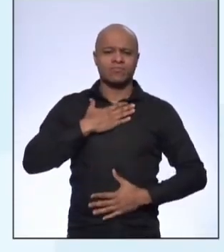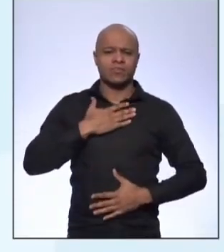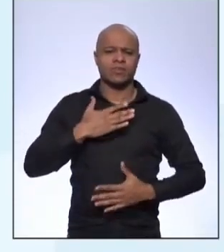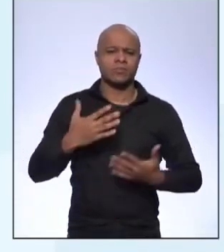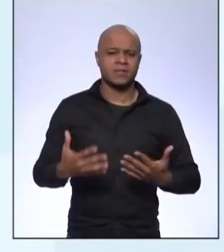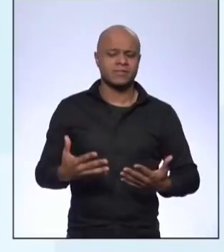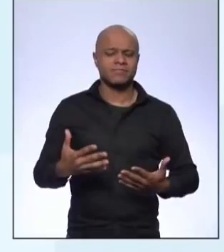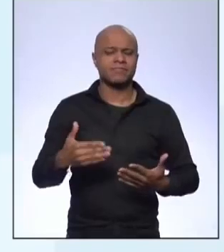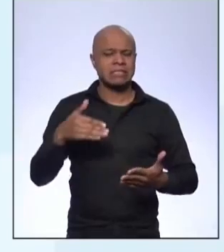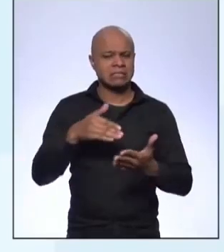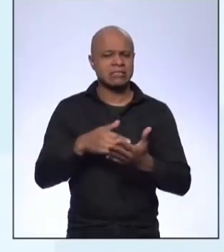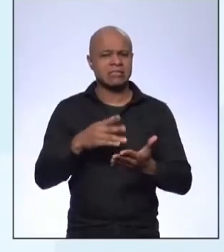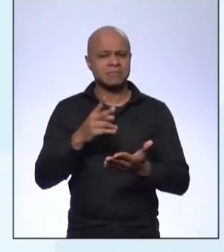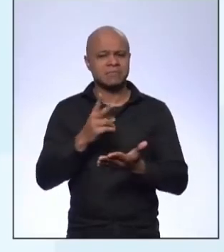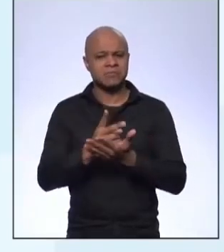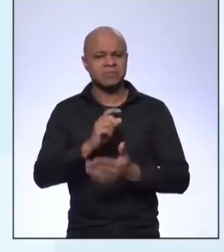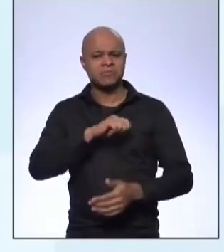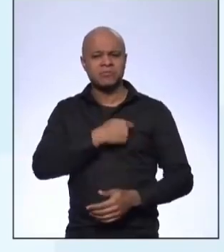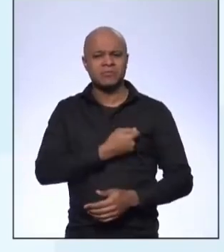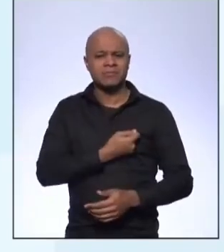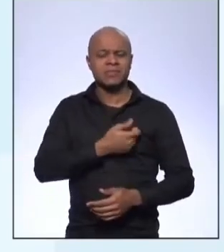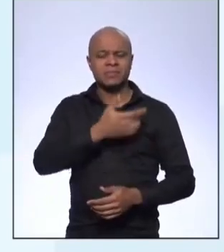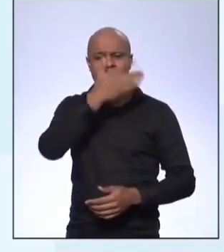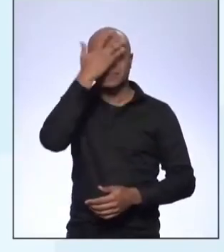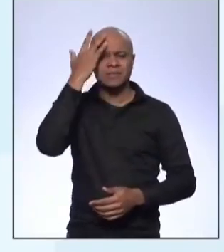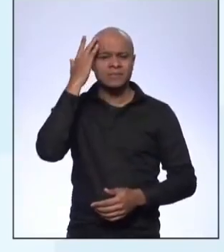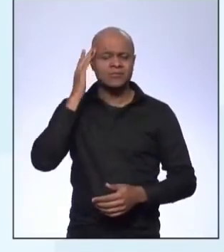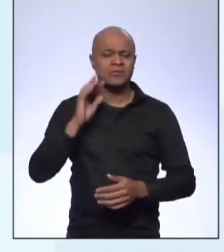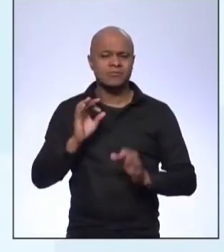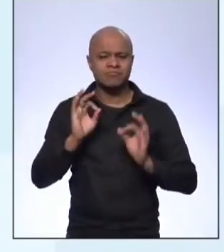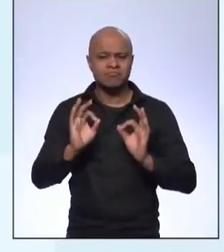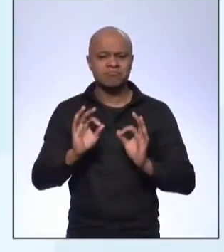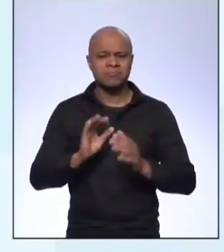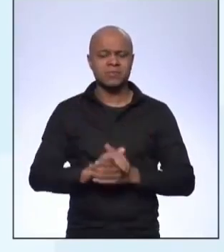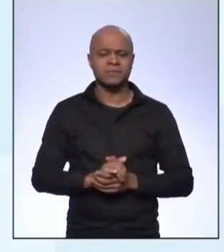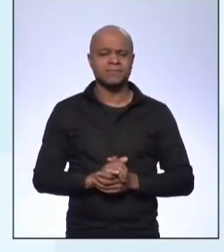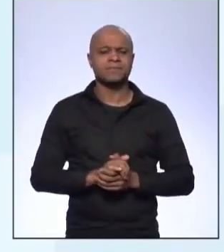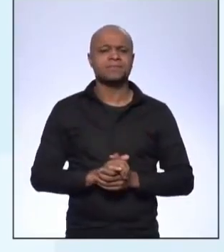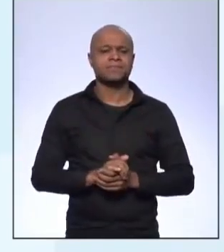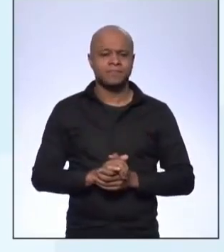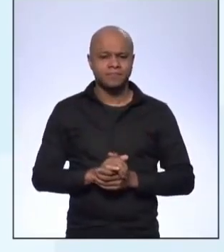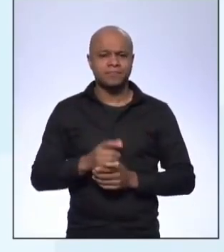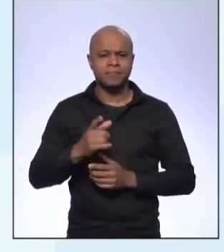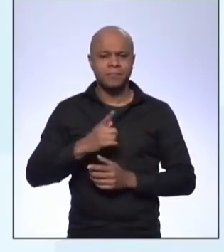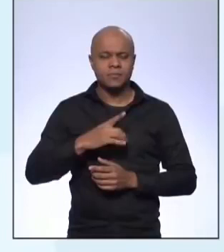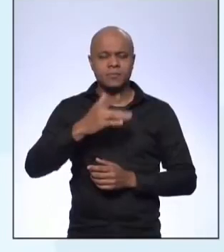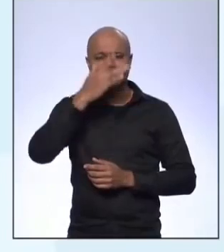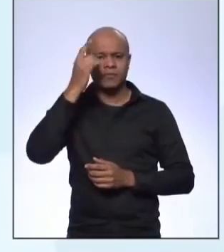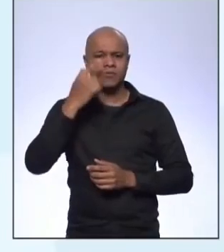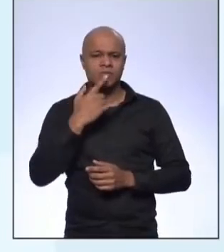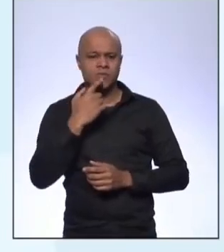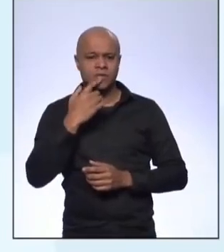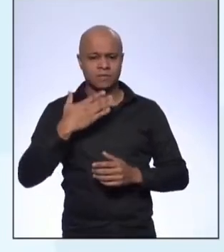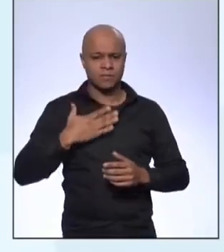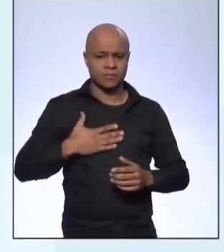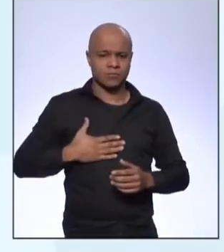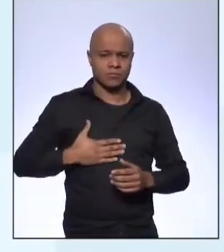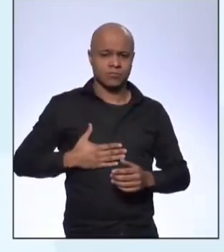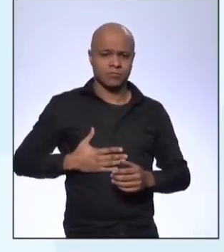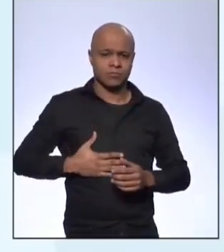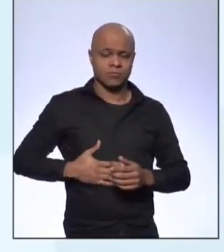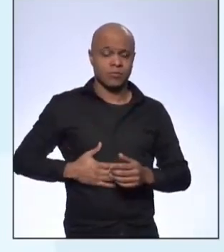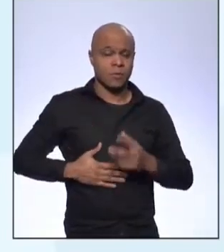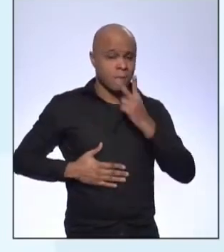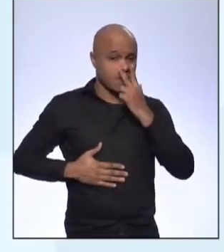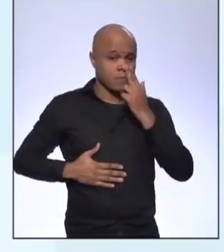na cena, eram espanhóis. Nós temos ali uma pessoa com uma roupa vermelha, que parece que está recebendo o